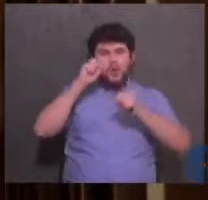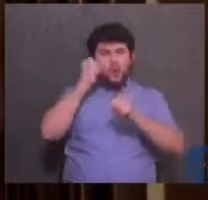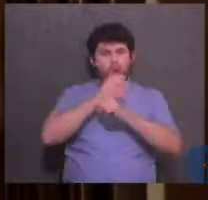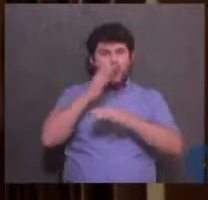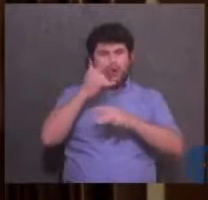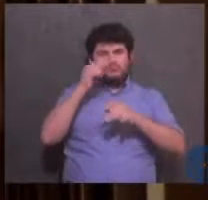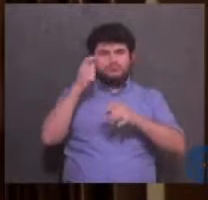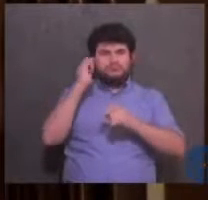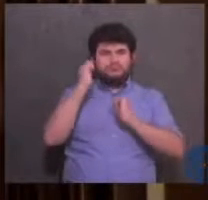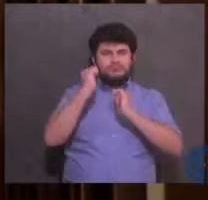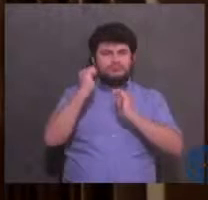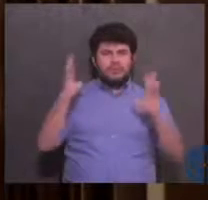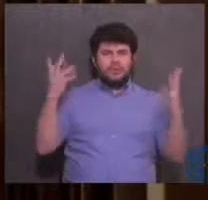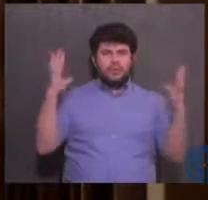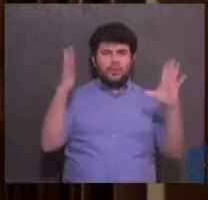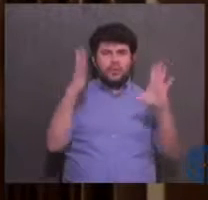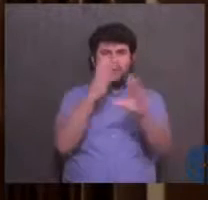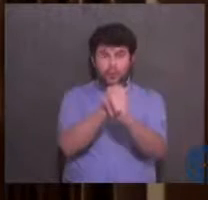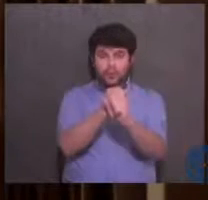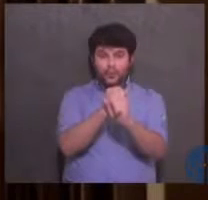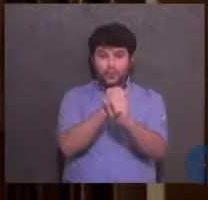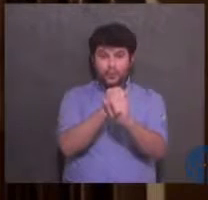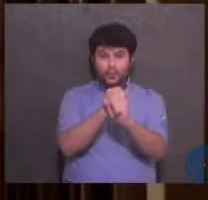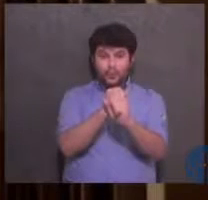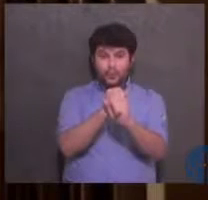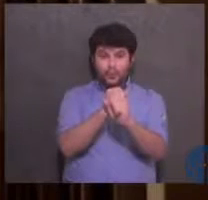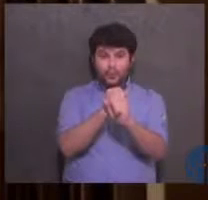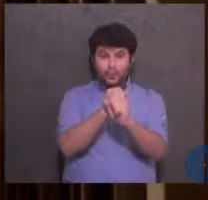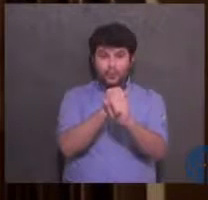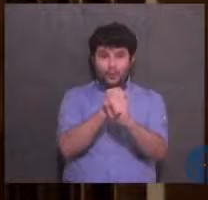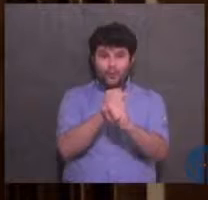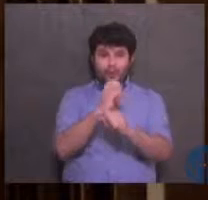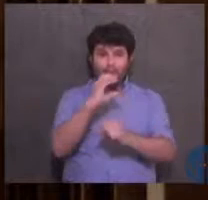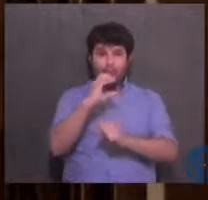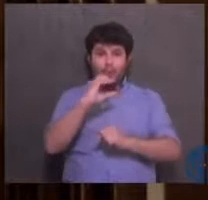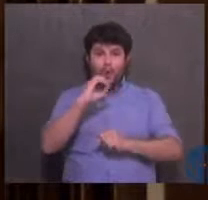povo. E Ozias disse a Judite: